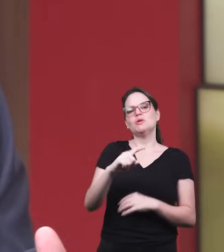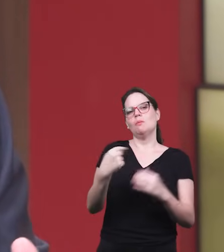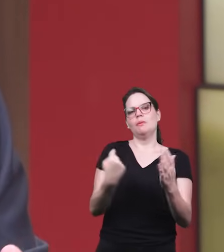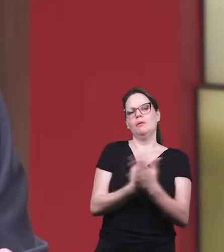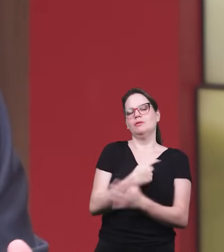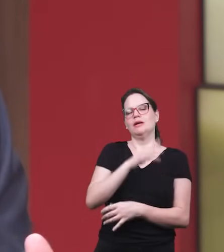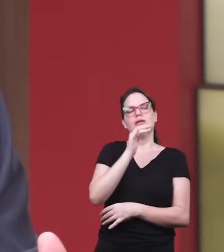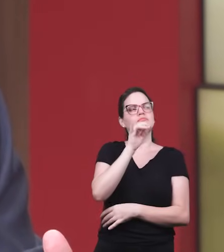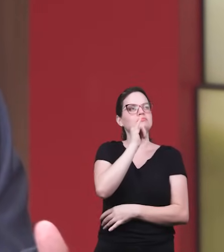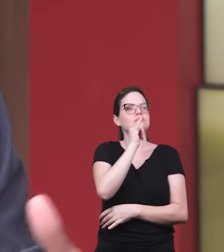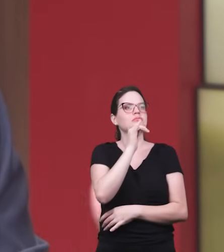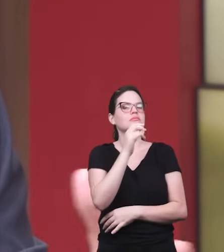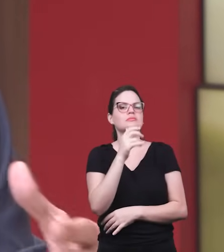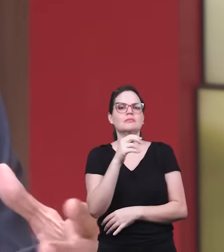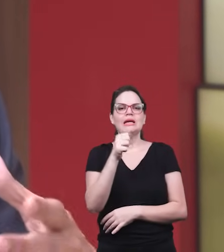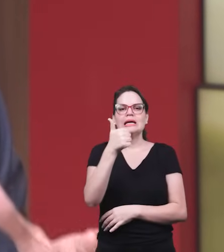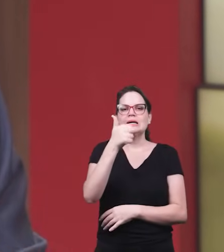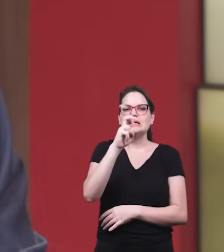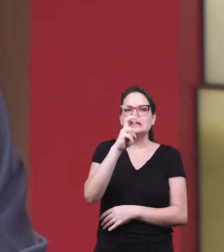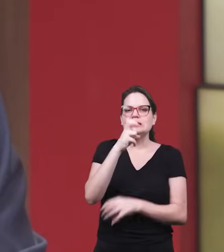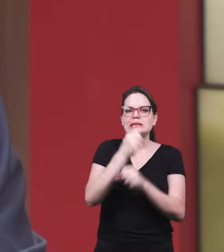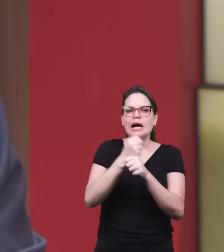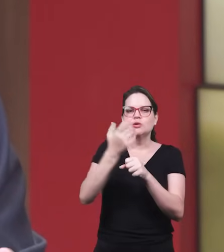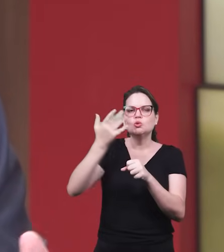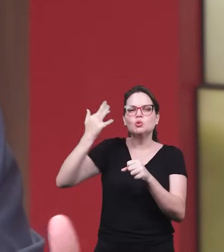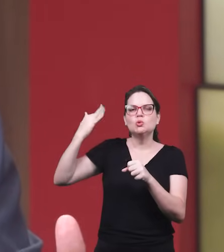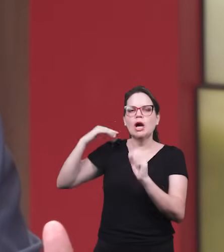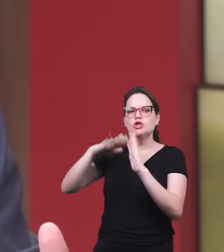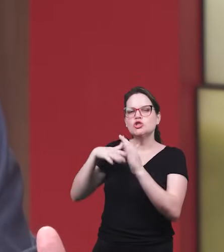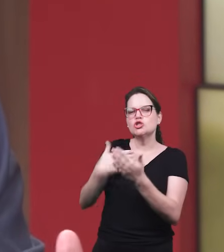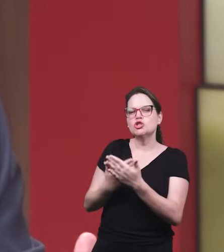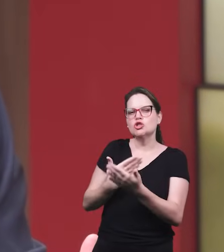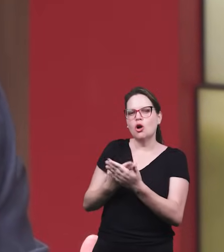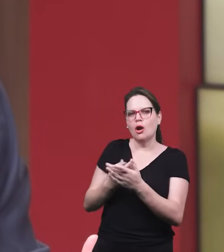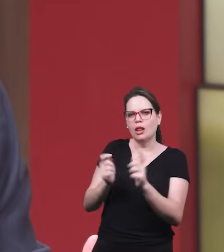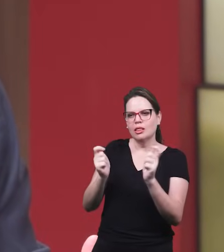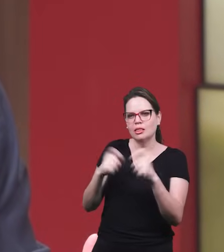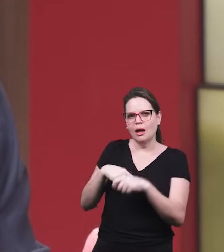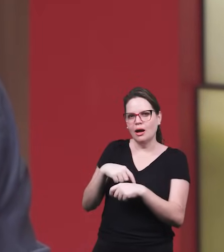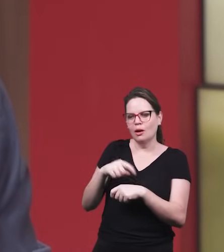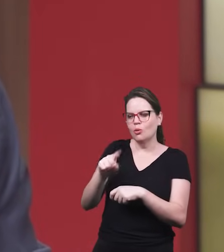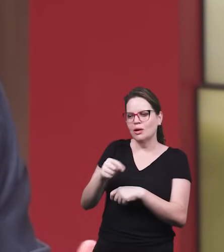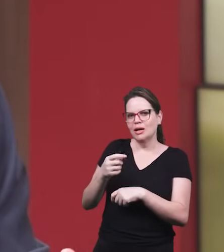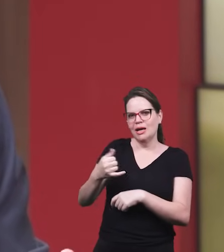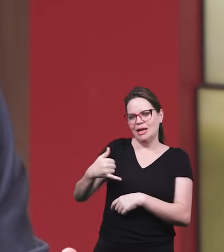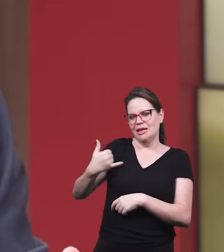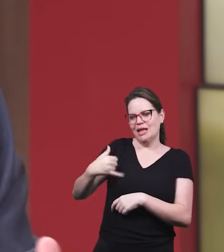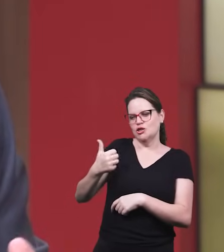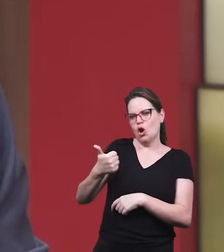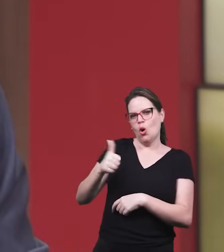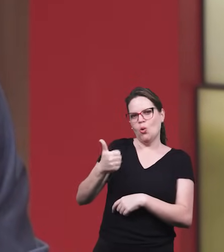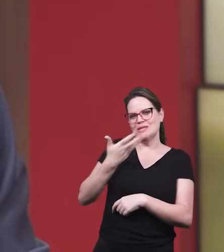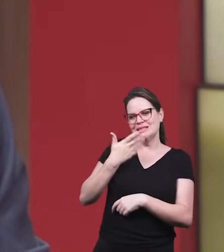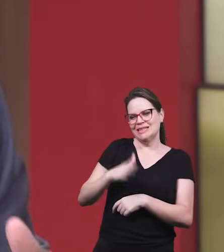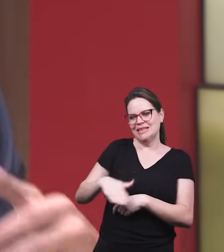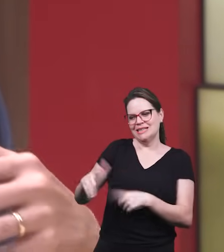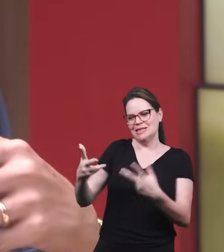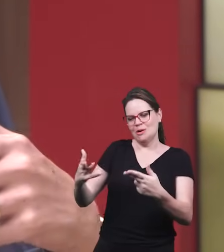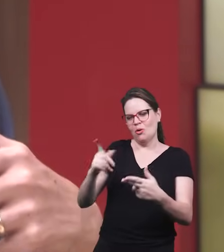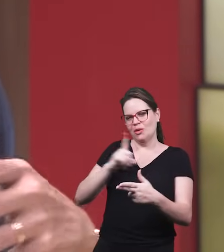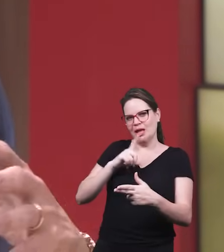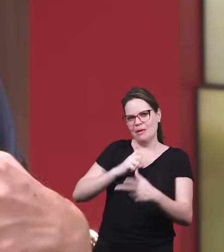15 anos atrás, profissionalmente na educação, nós não vimos uma criança de 11, 12 anos com uma coisa dessa. Elas